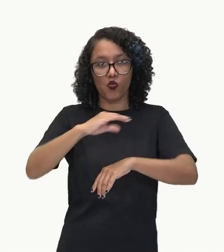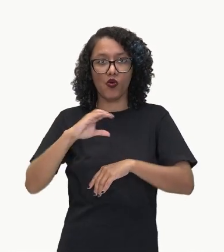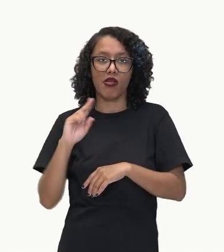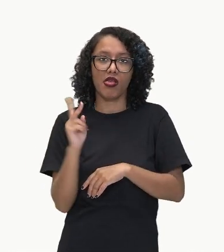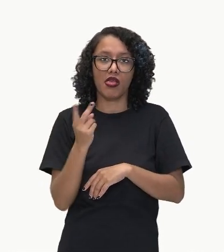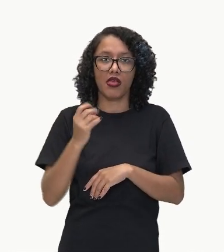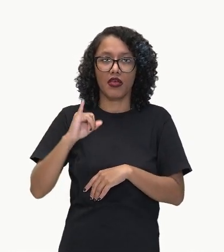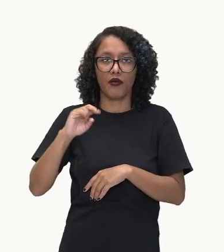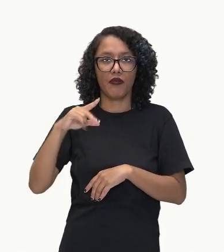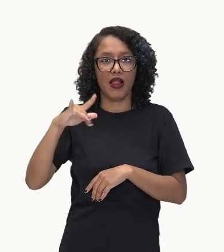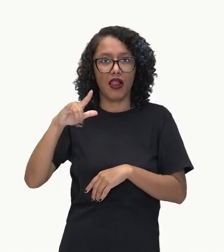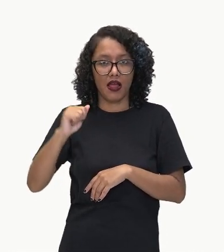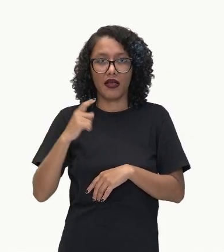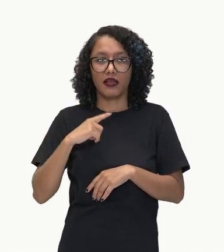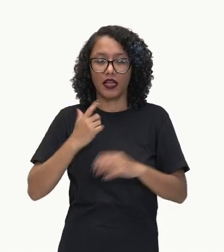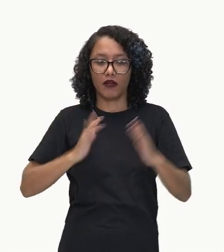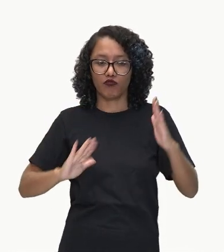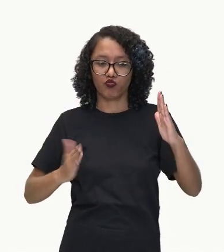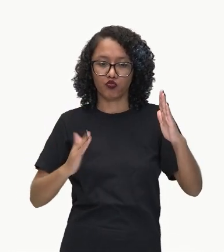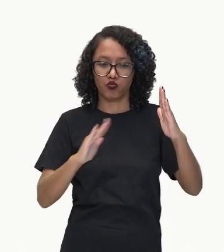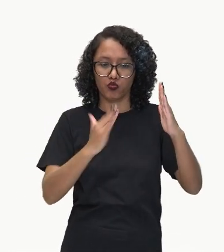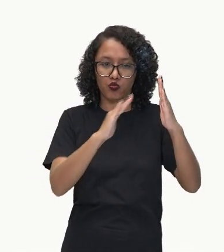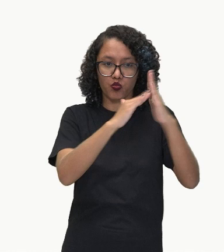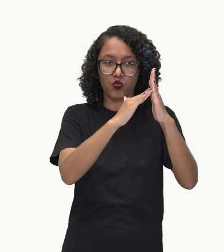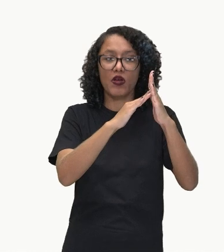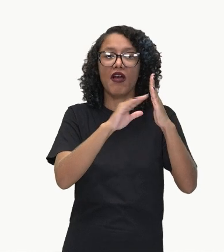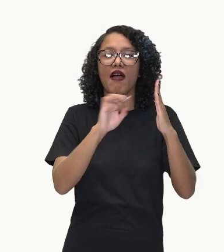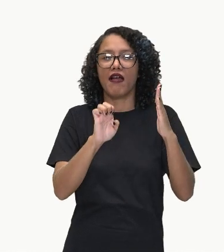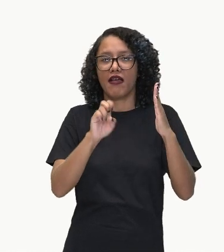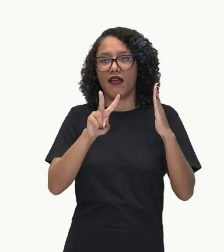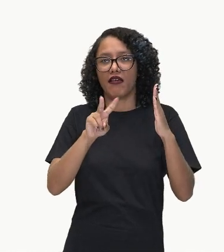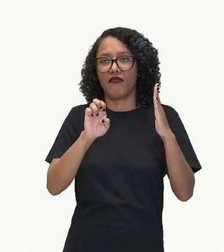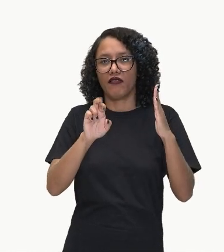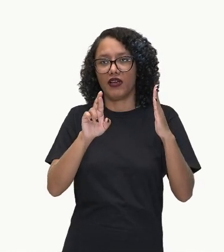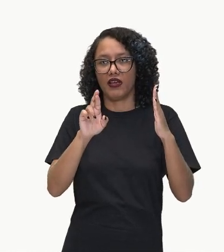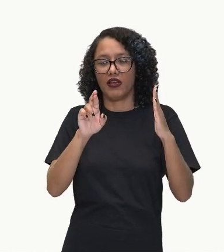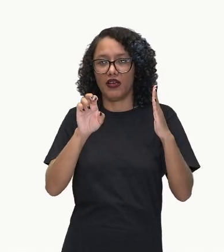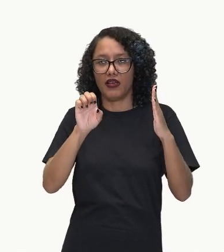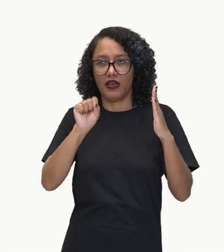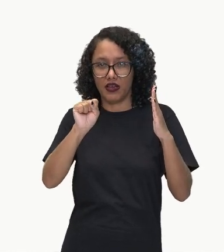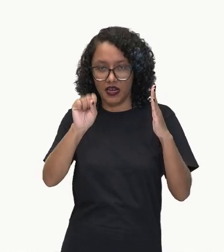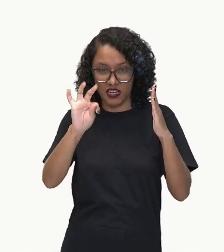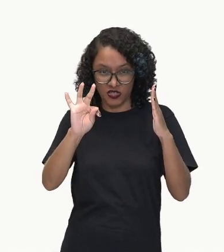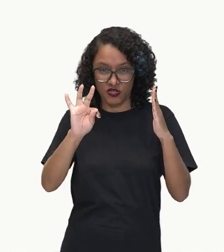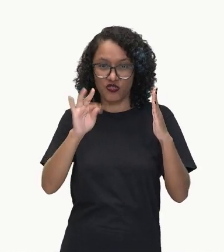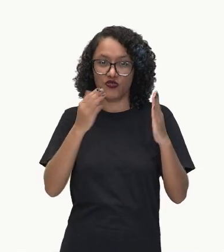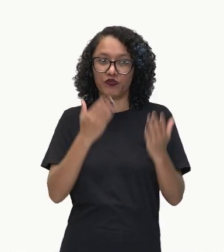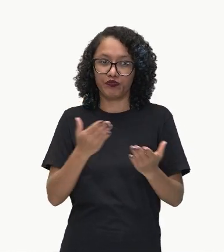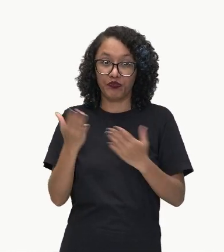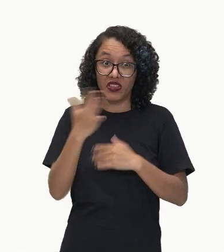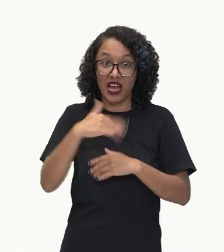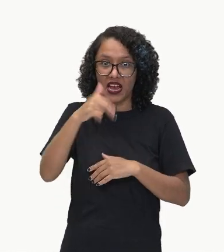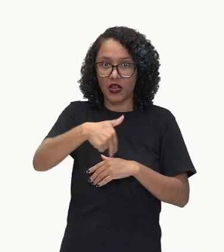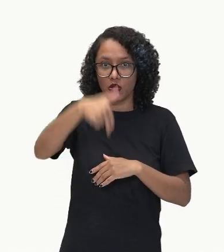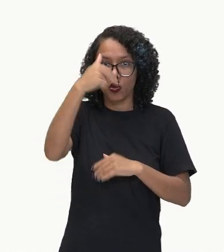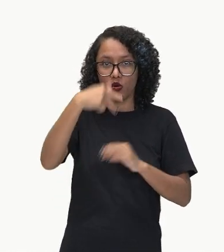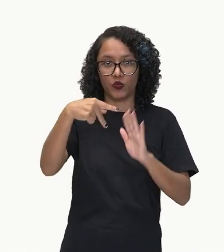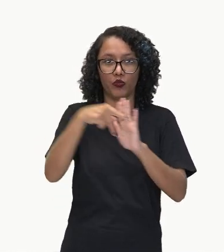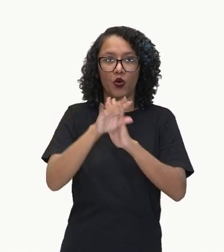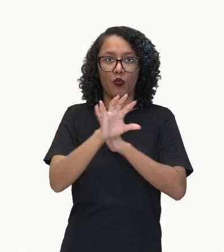encontro o Monte Everest, que é o ponto mais elevado do nosso planeta, na parte norte dessa